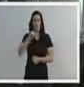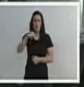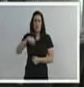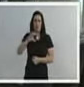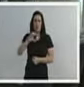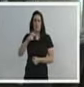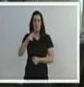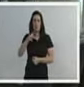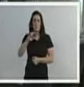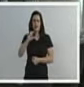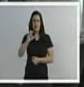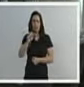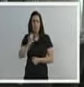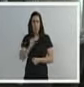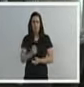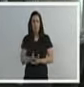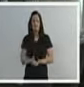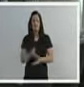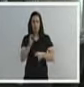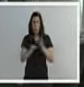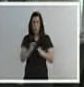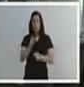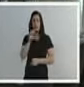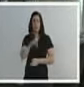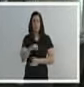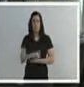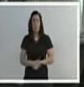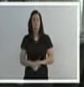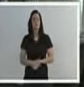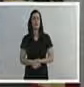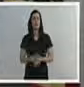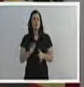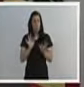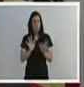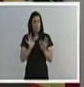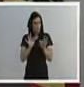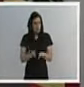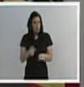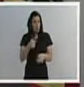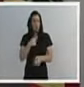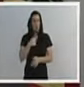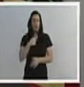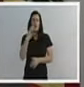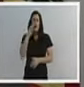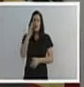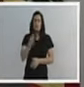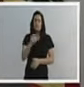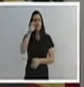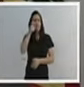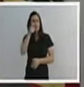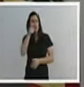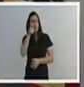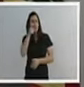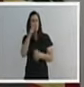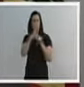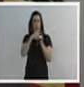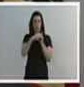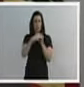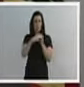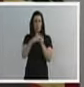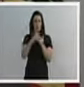nos assegura o nosso ordenamento jurídico. Para finalizar, senhor presidente, eu estava assistindo no YouTube,